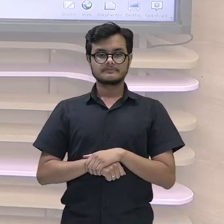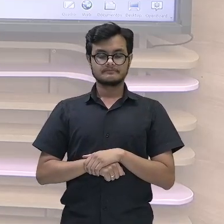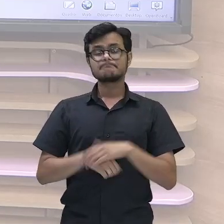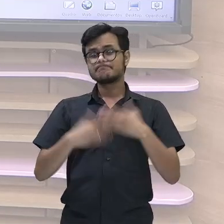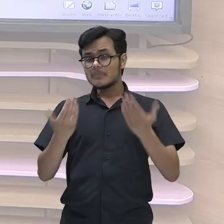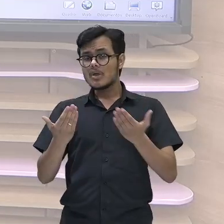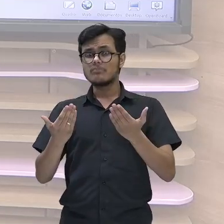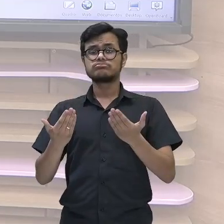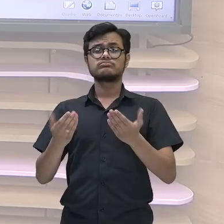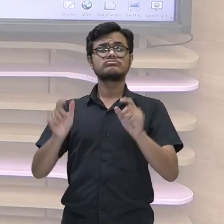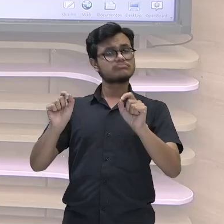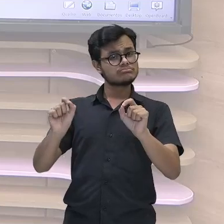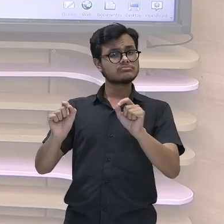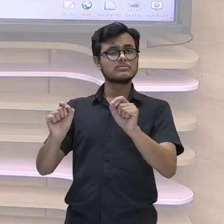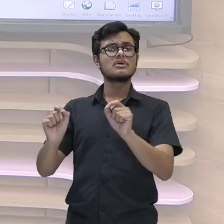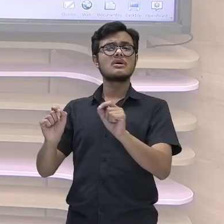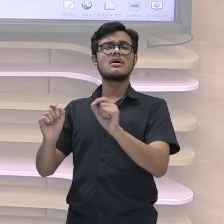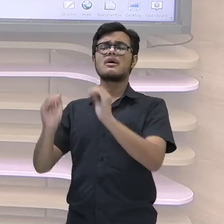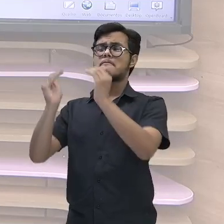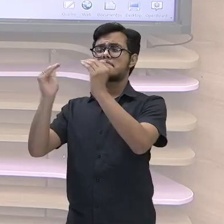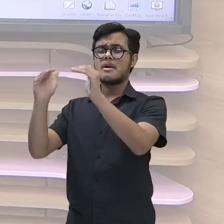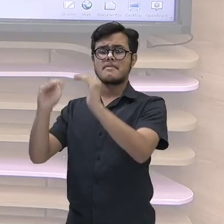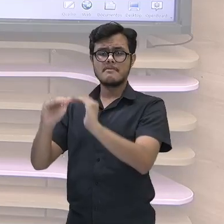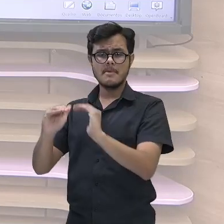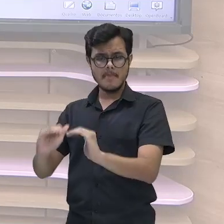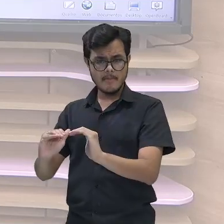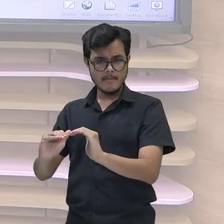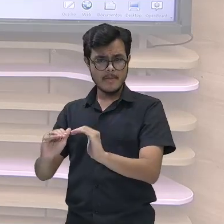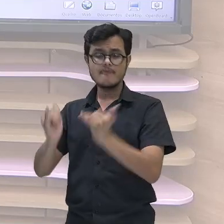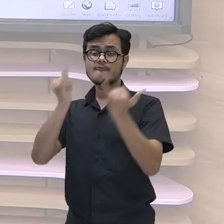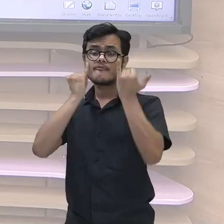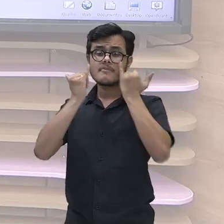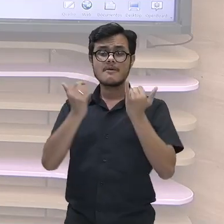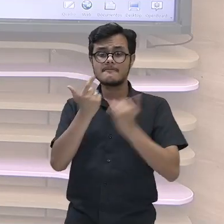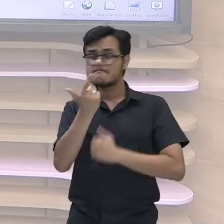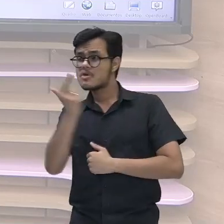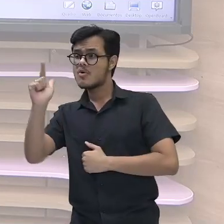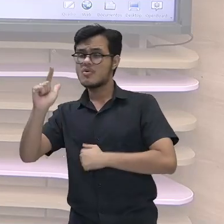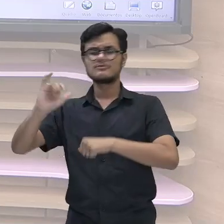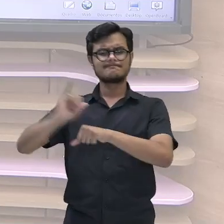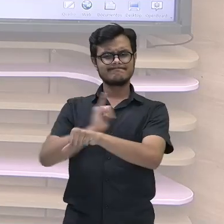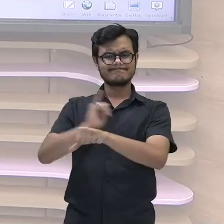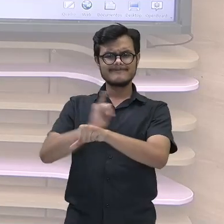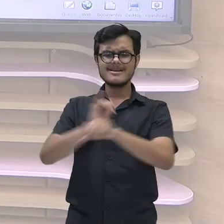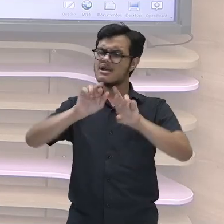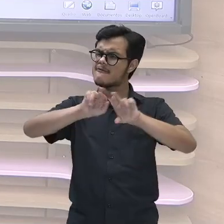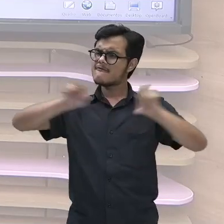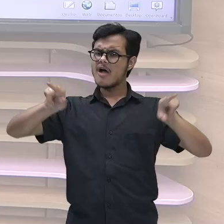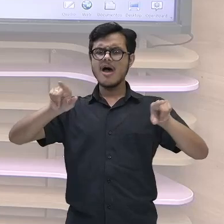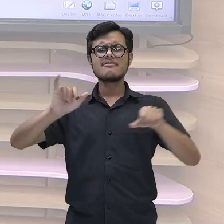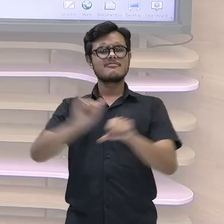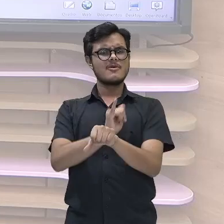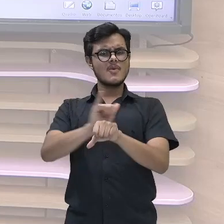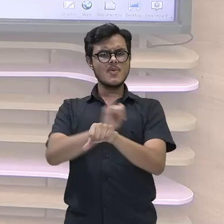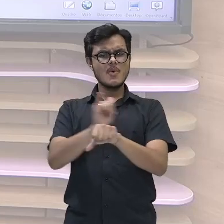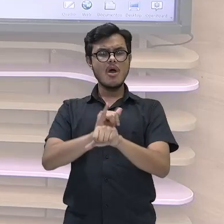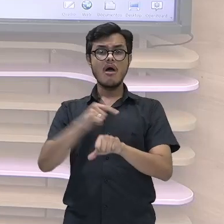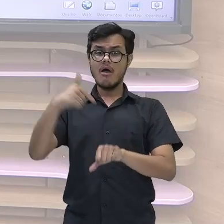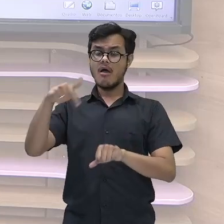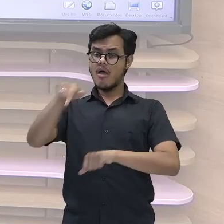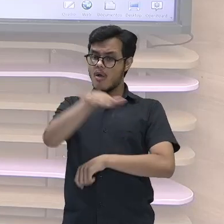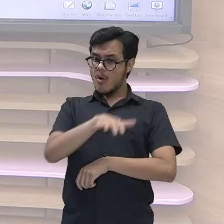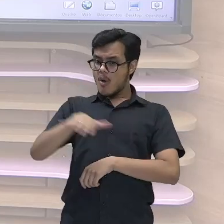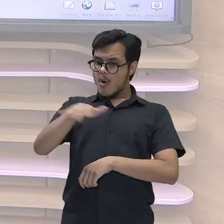aquelas informações através de outras ferramentas, né? Hoje a gente tem ferramentas mais tecnológicas para que a